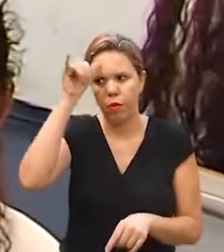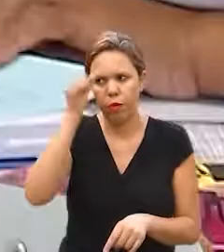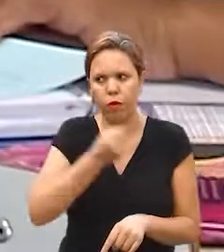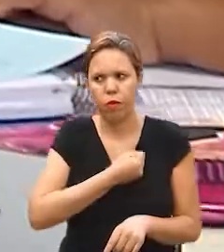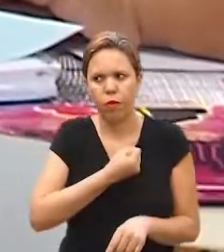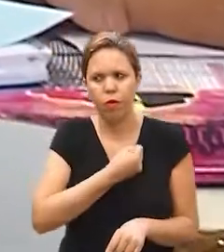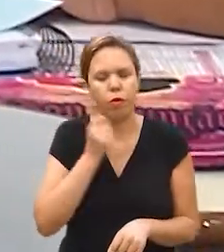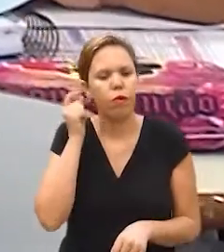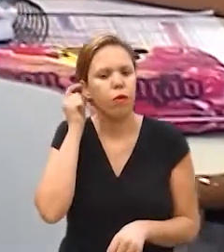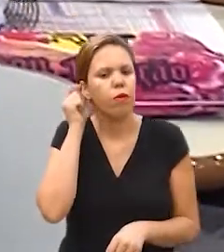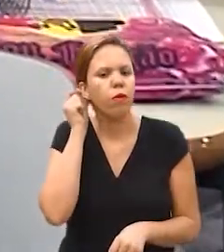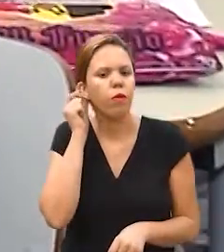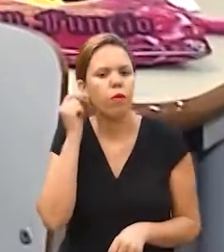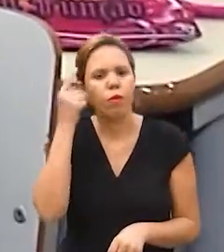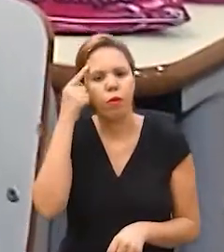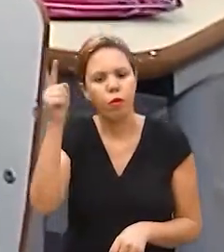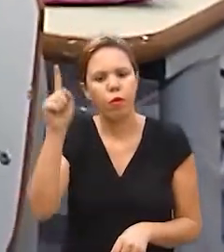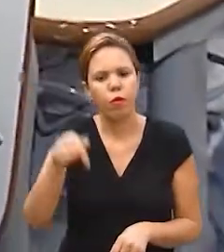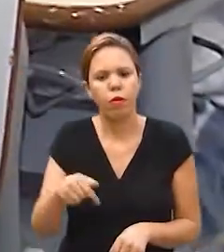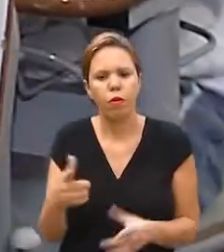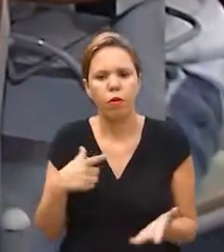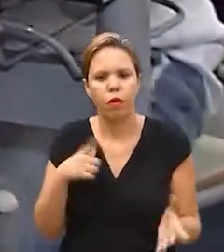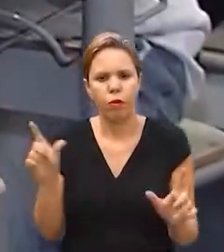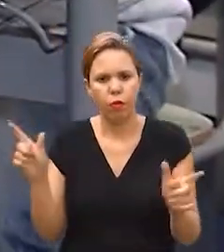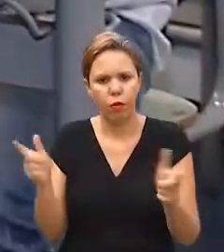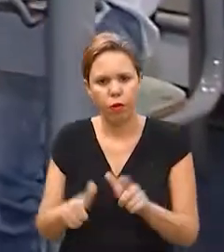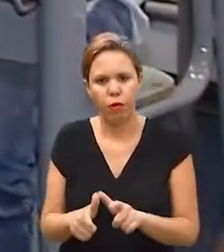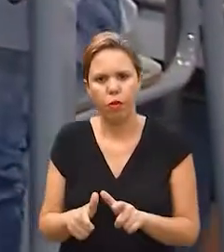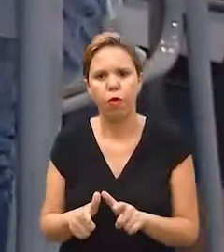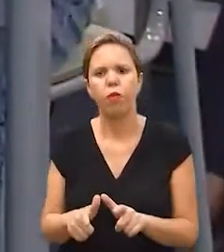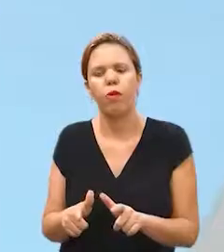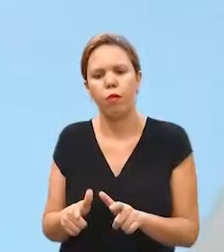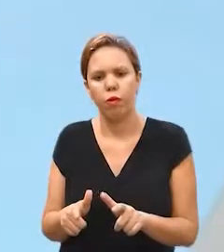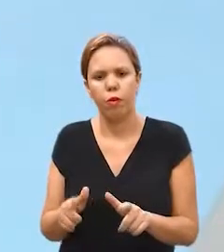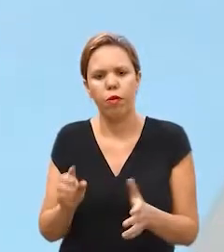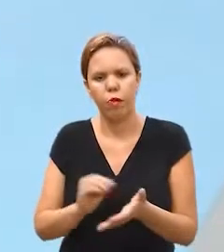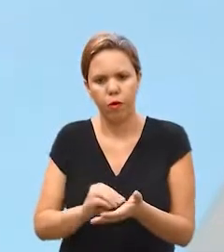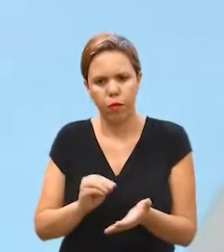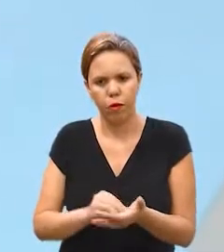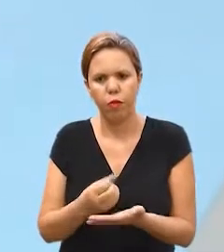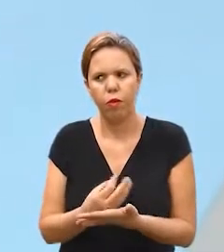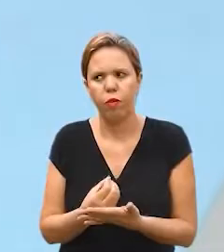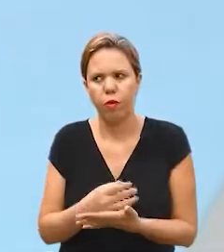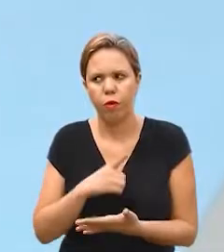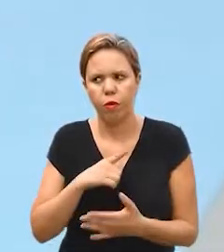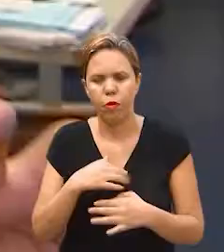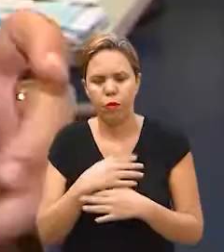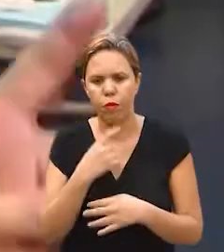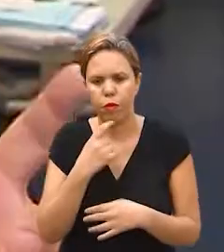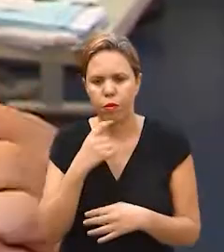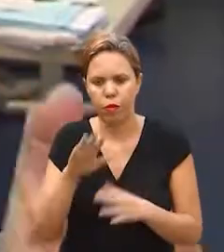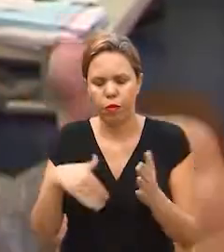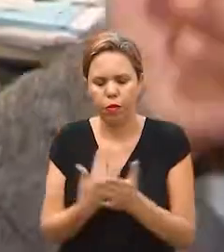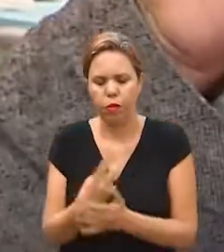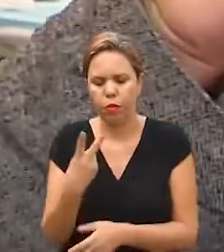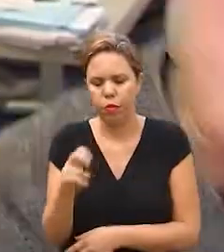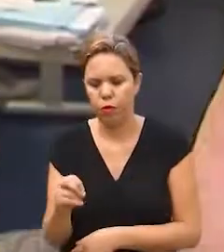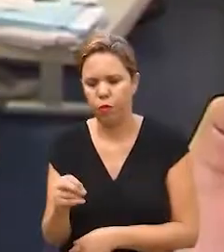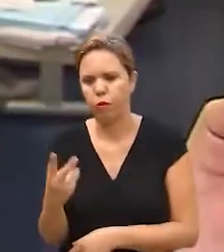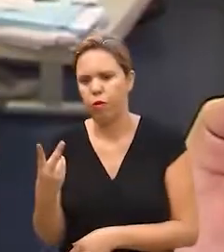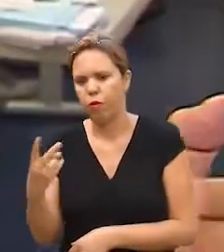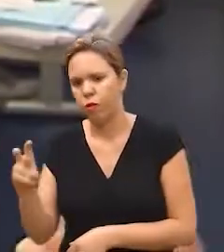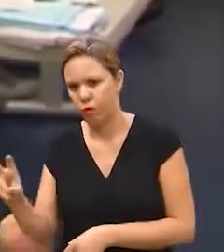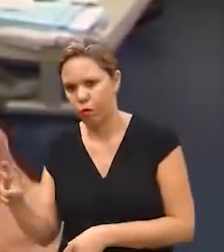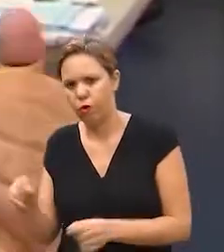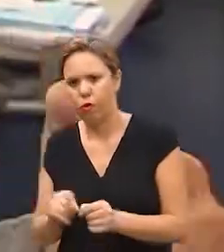números. A ideia é erradicar o analfabetismo da cidade até 2025. Todas as pessoas acima de